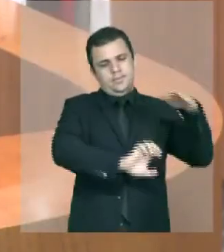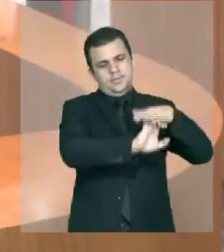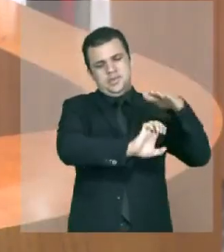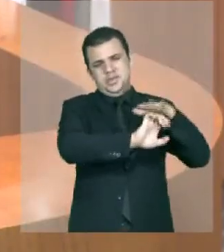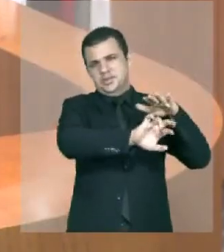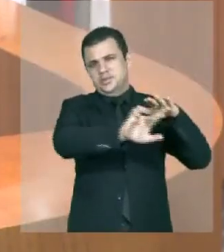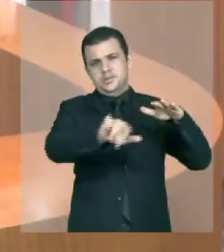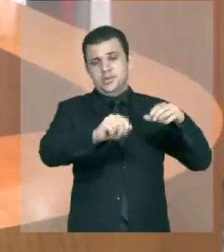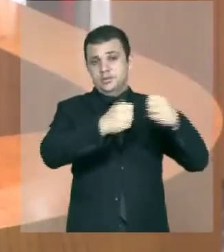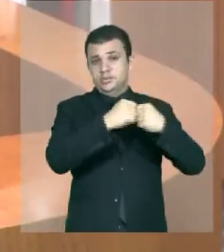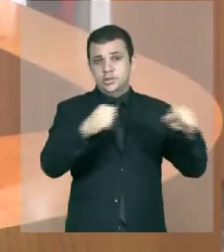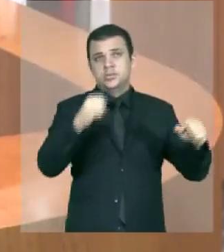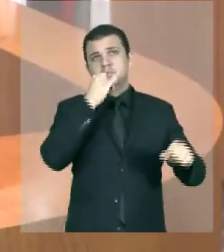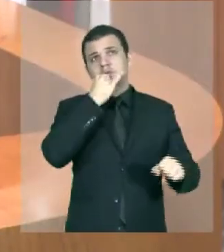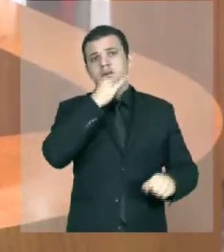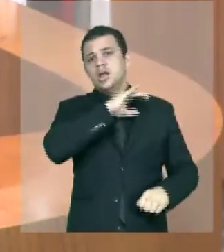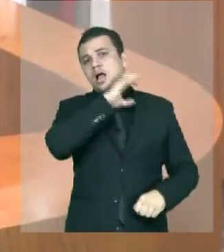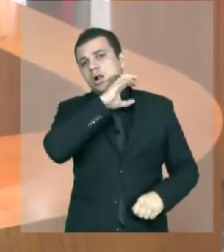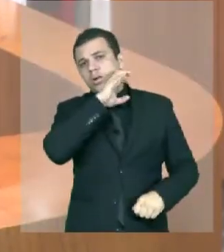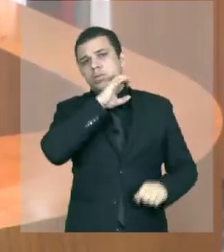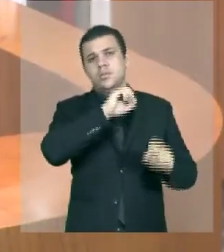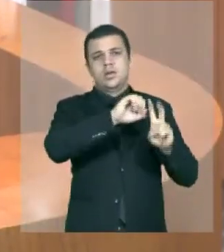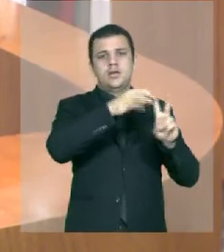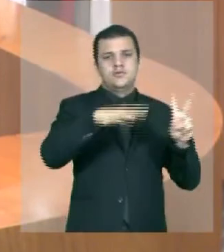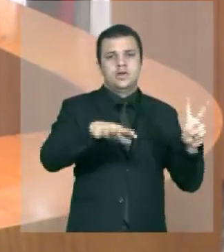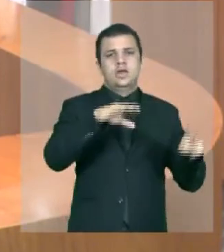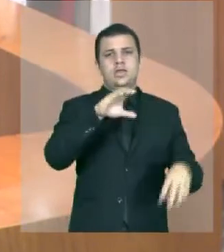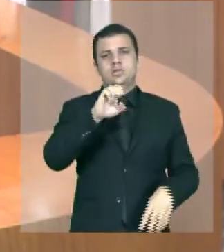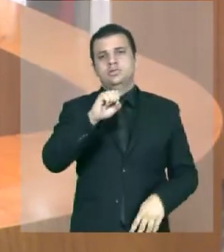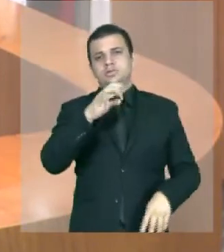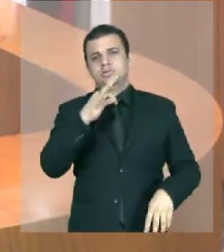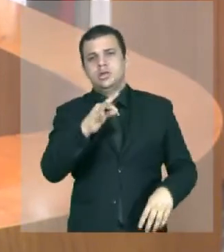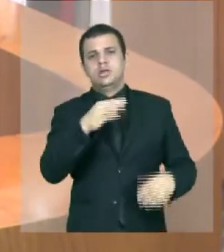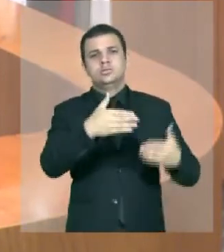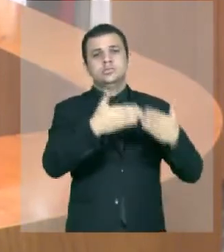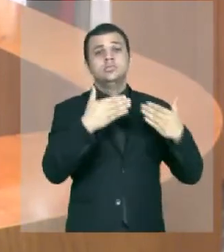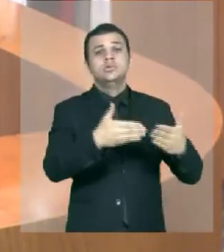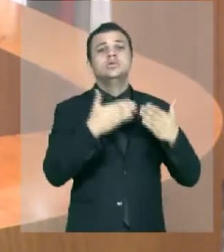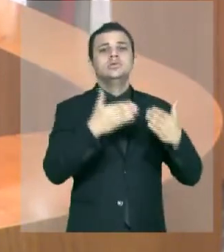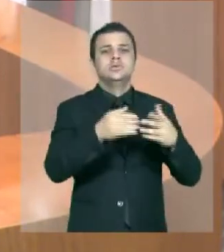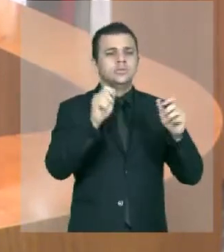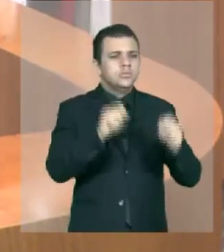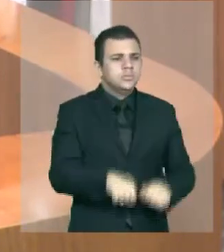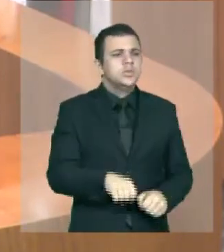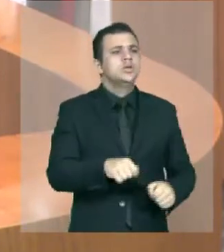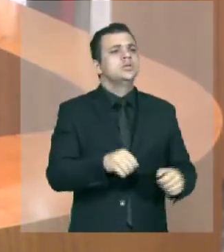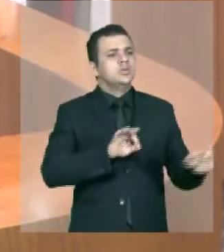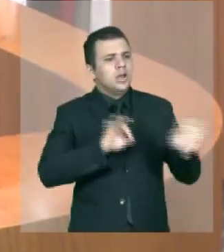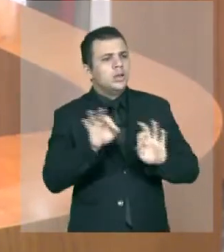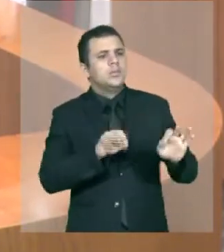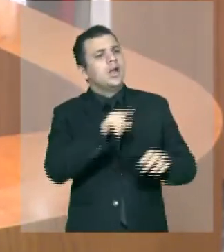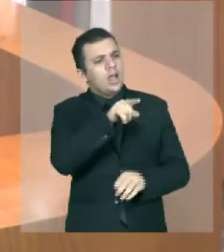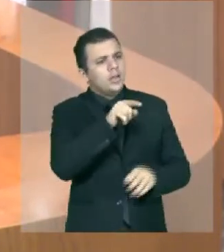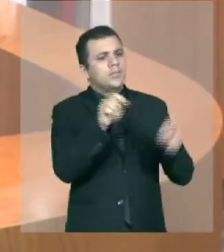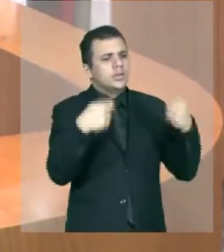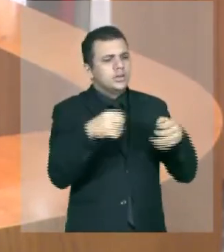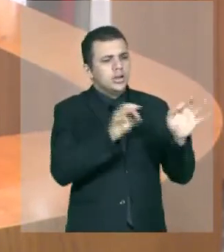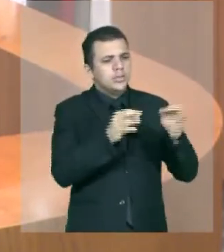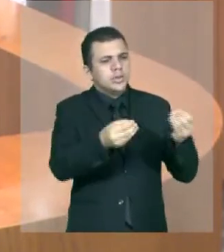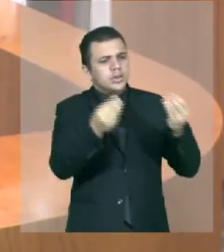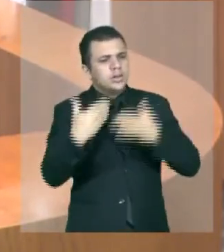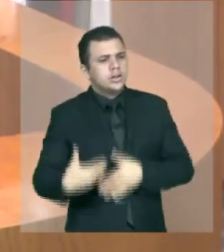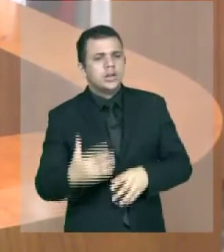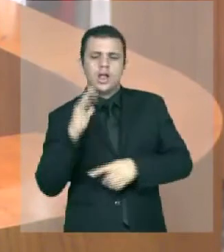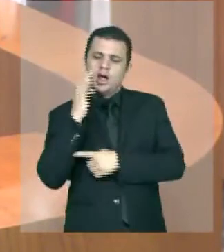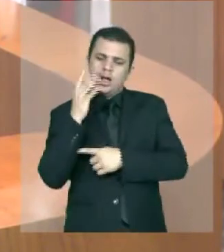Vale, a própria SERT, mudas para que possam ali fazer reflorestamento e contribuir com o meio ambiente. É possível,